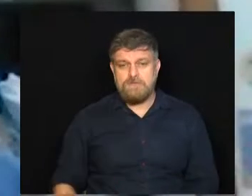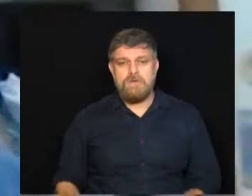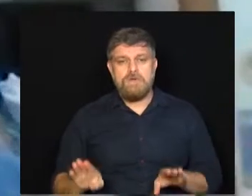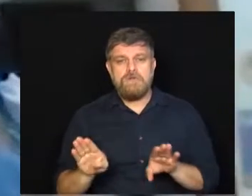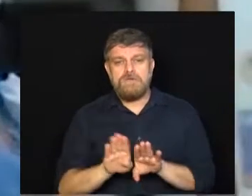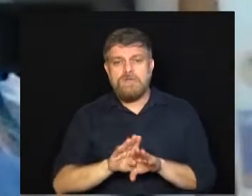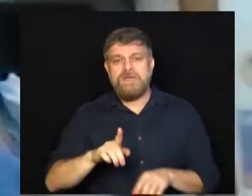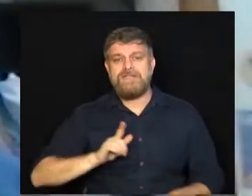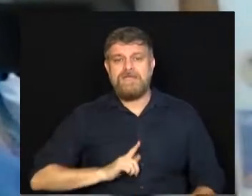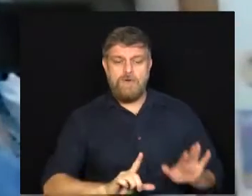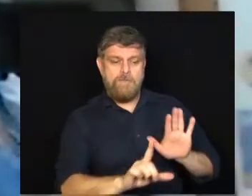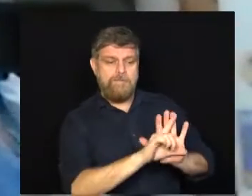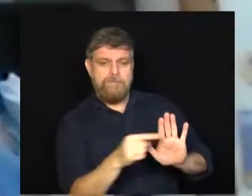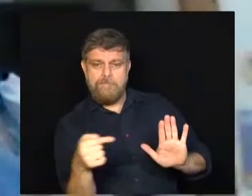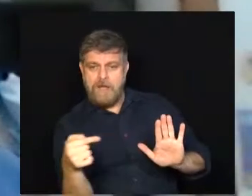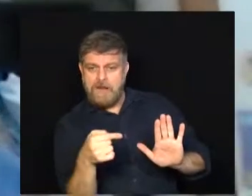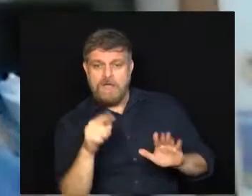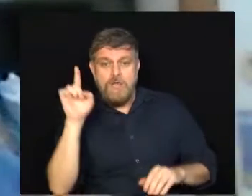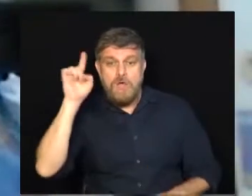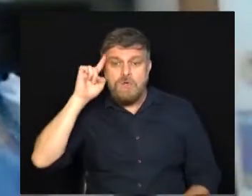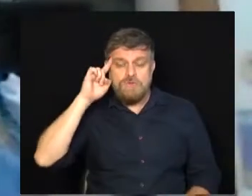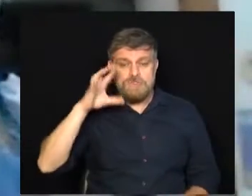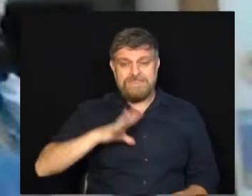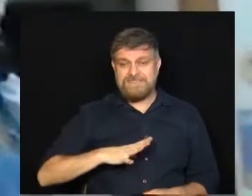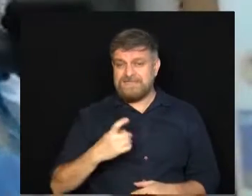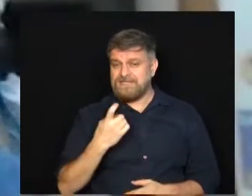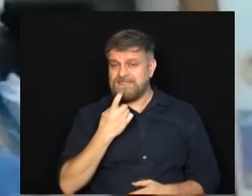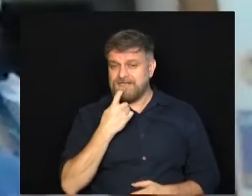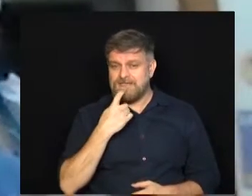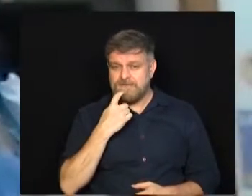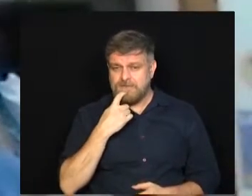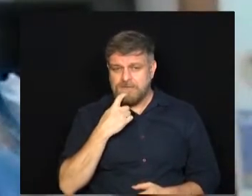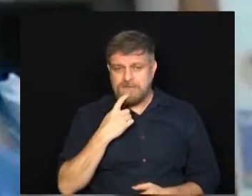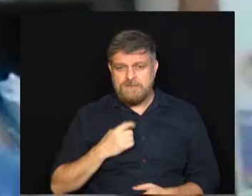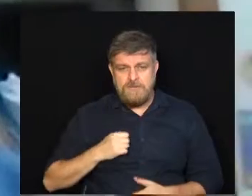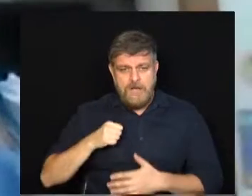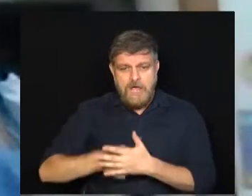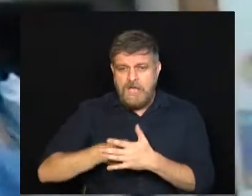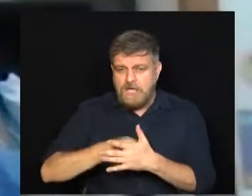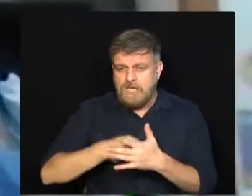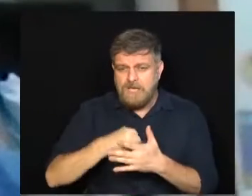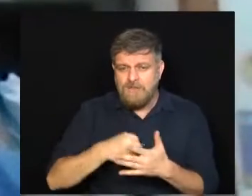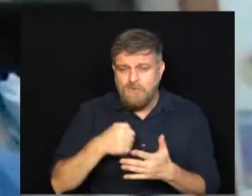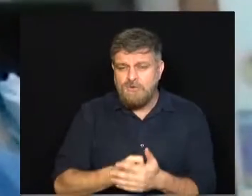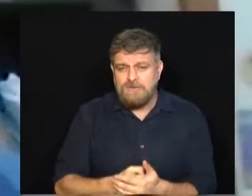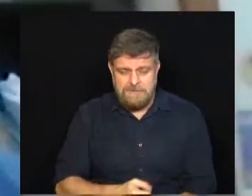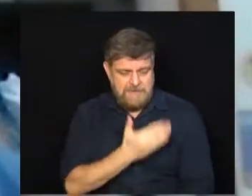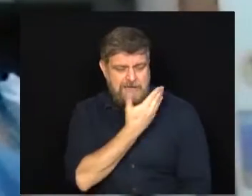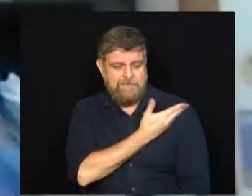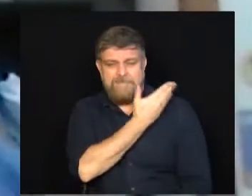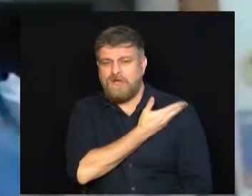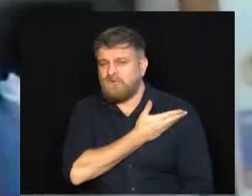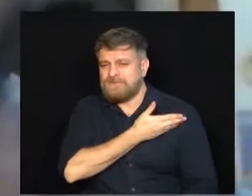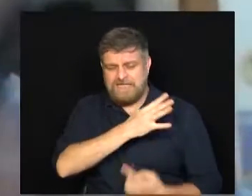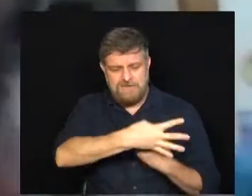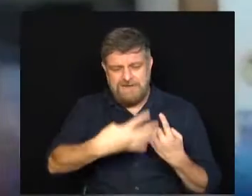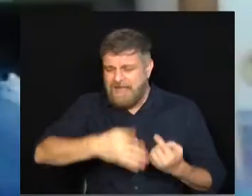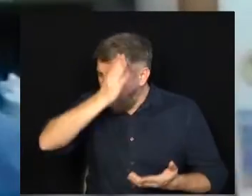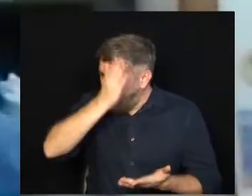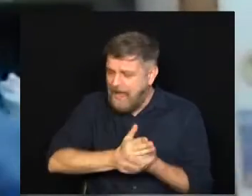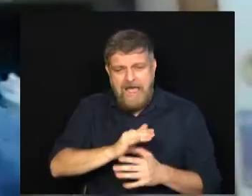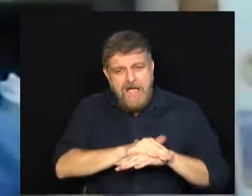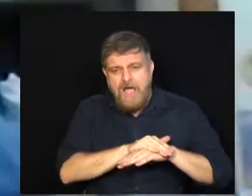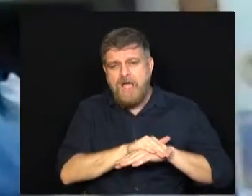a lei do Dia Municipal de Combate à LGBTfobia, né,